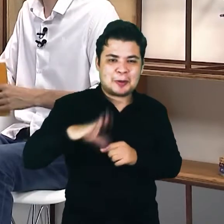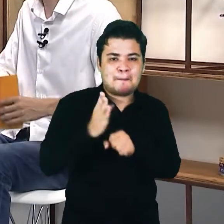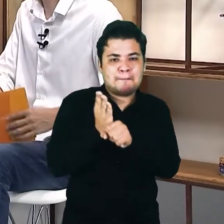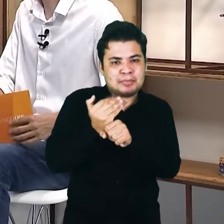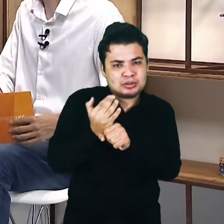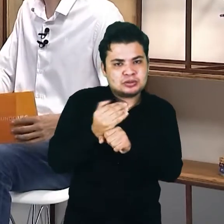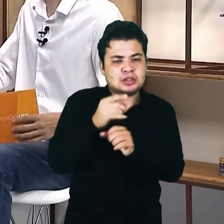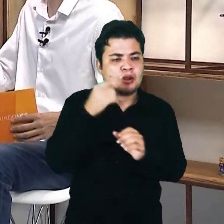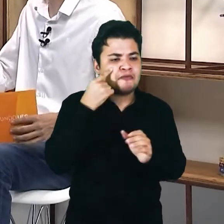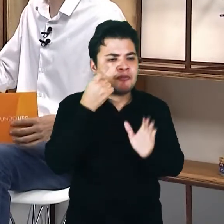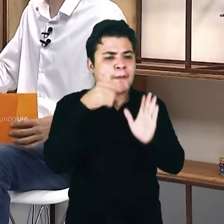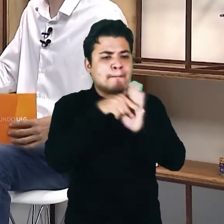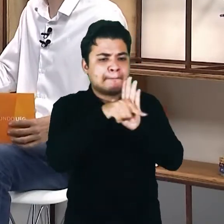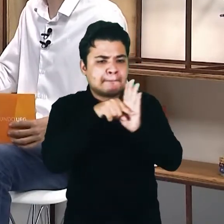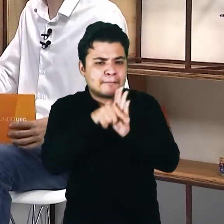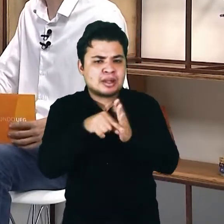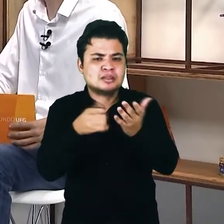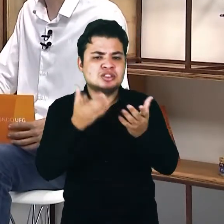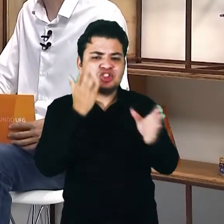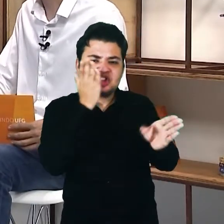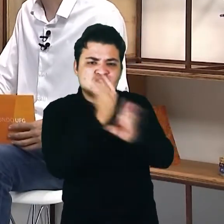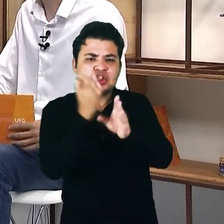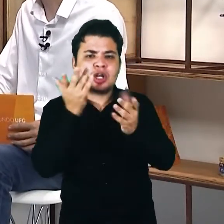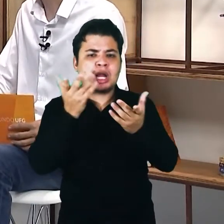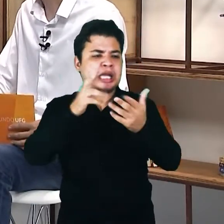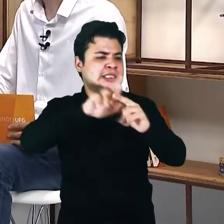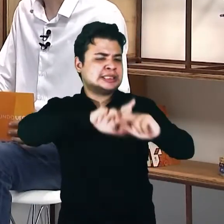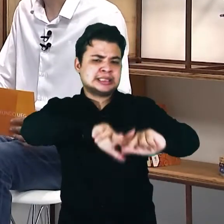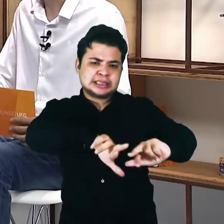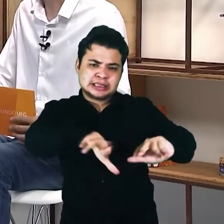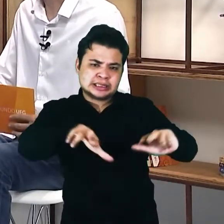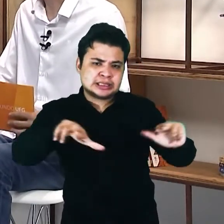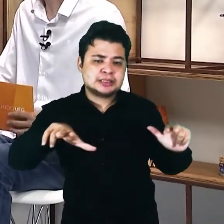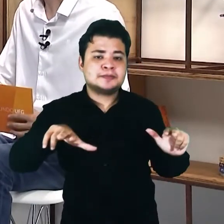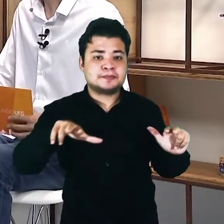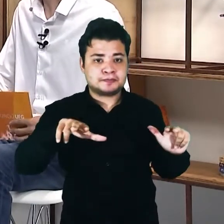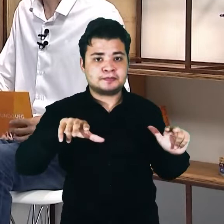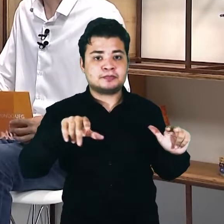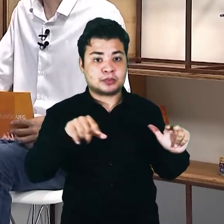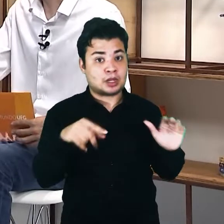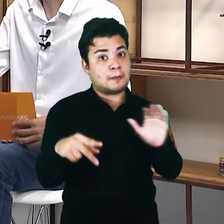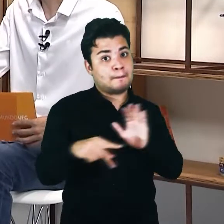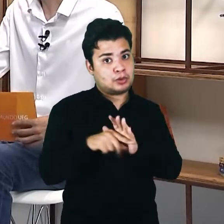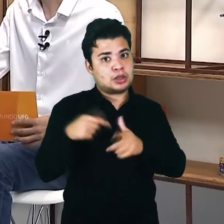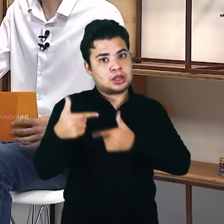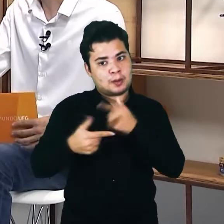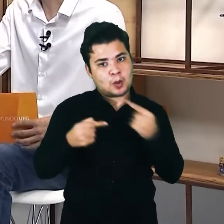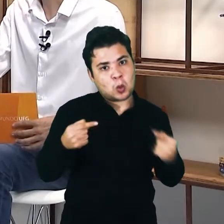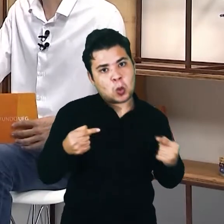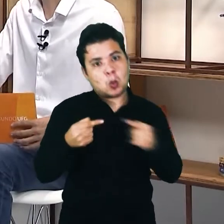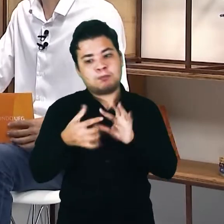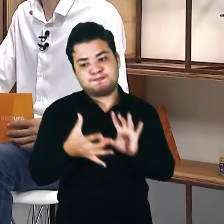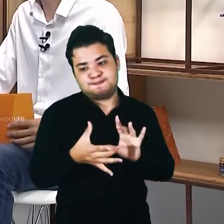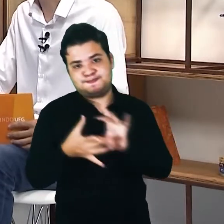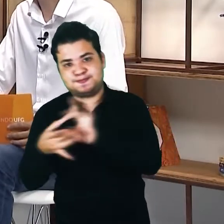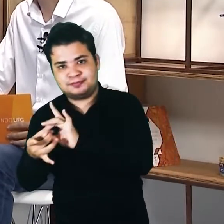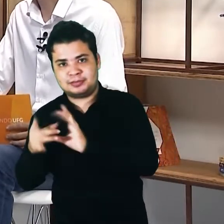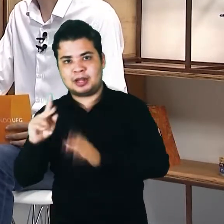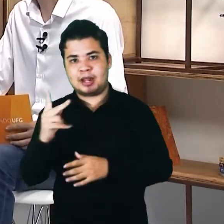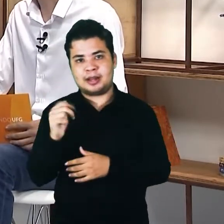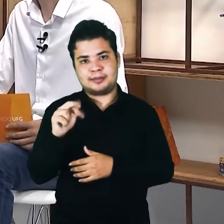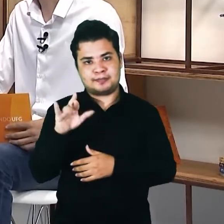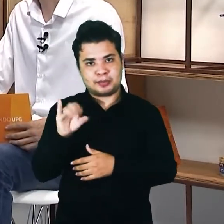doutor em biologia? Quais pesquisas, assim, descobertas feitas junto ao trabalho do herbário que o senhor